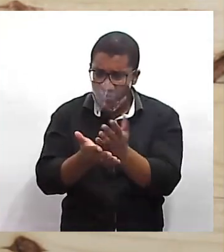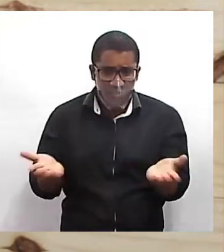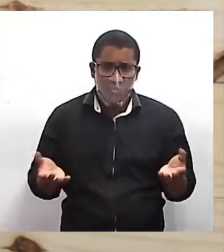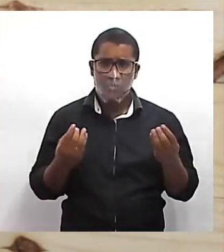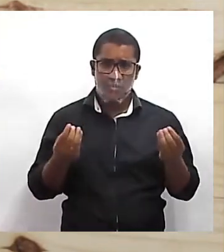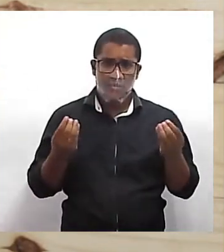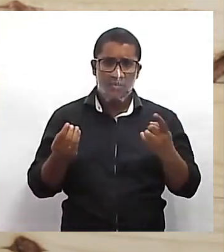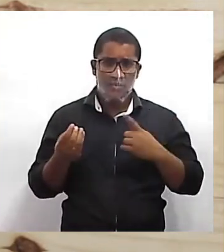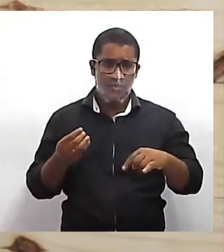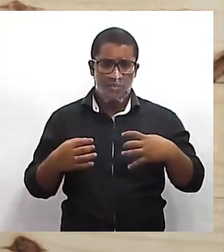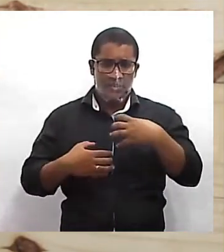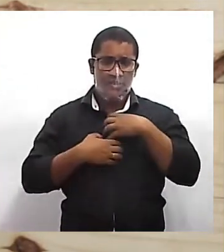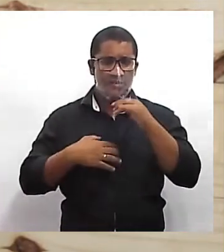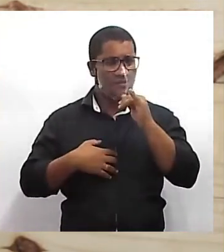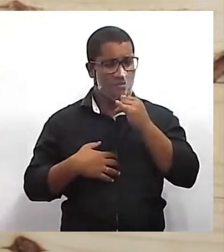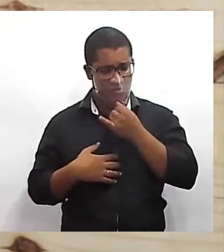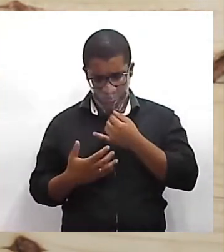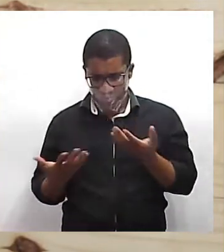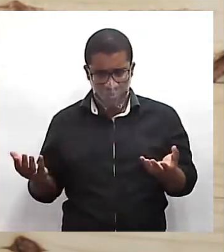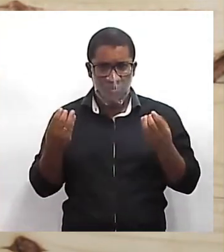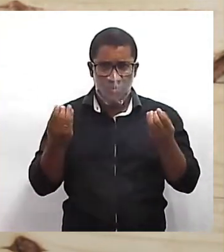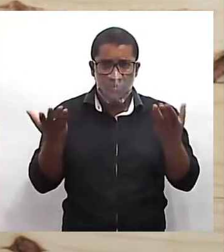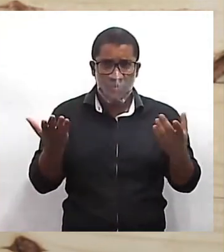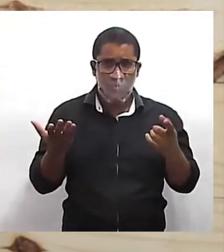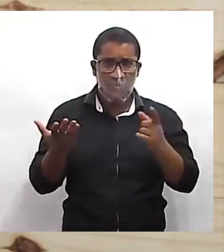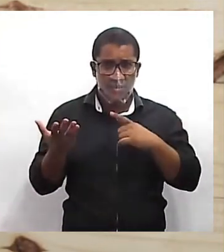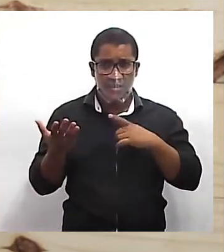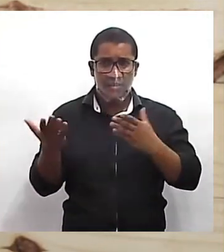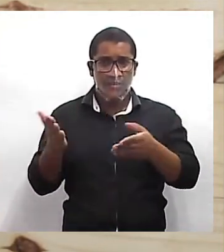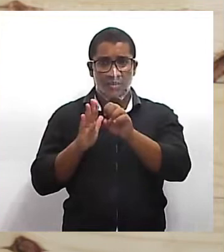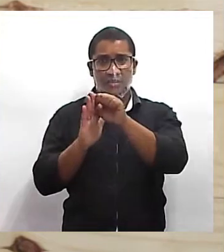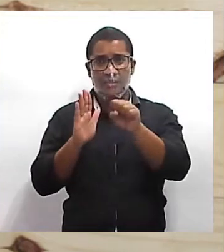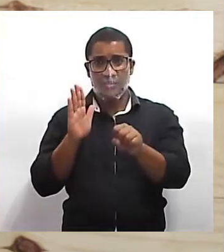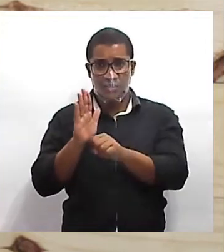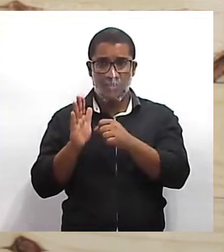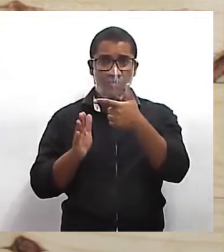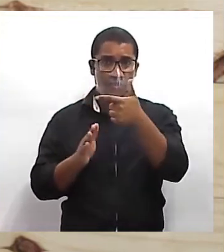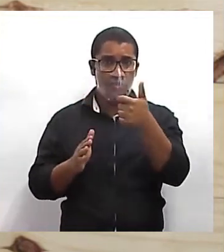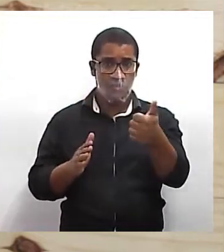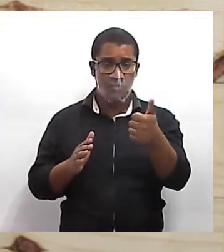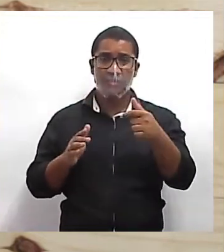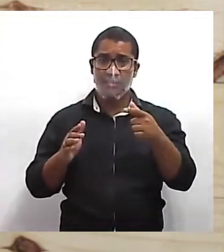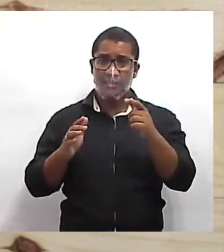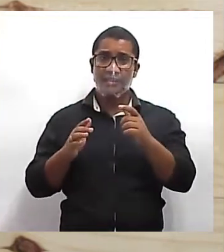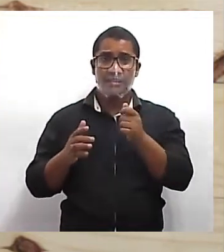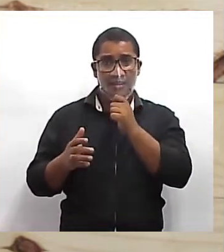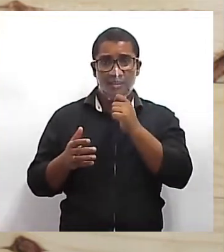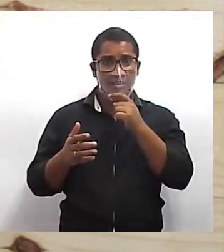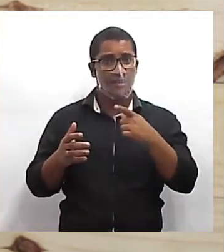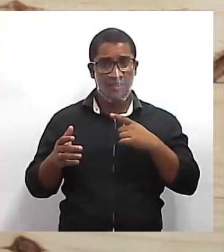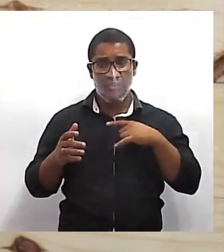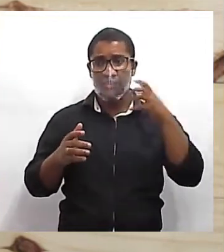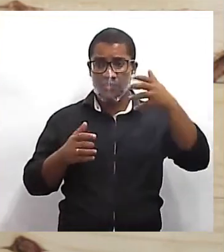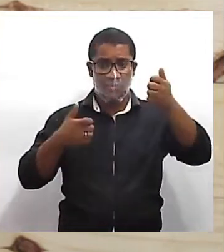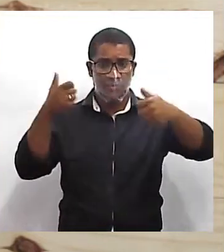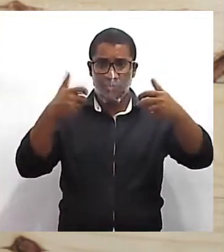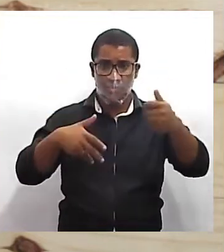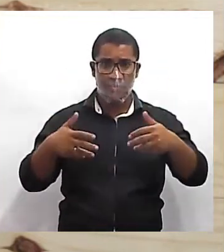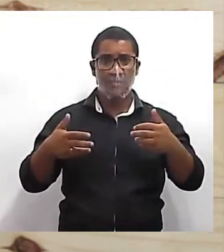isso. Estamos em pleno século XXI e ainda temos discursos tão rasos no meio político, no meio